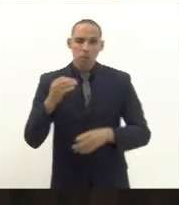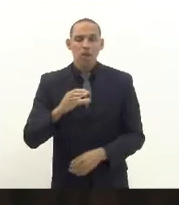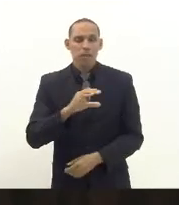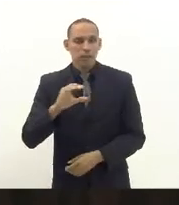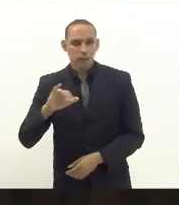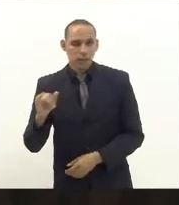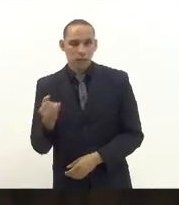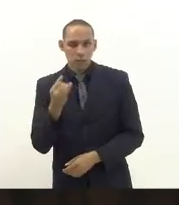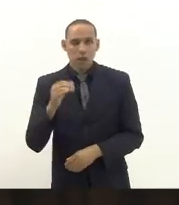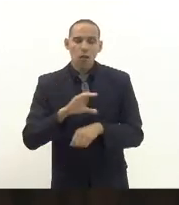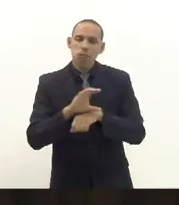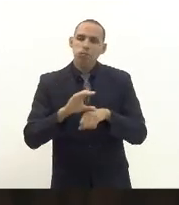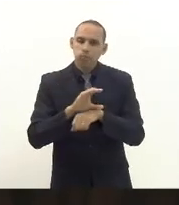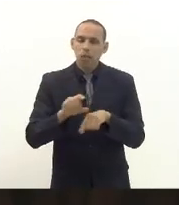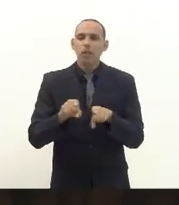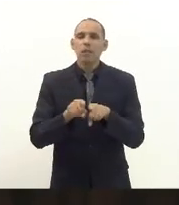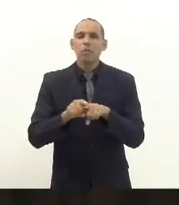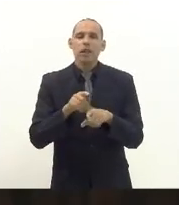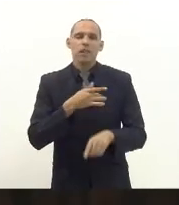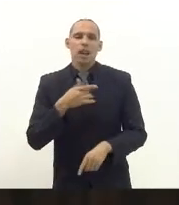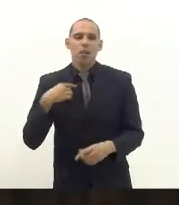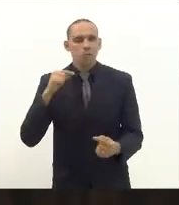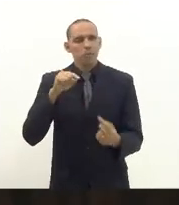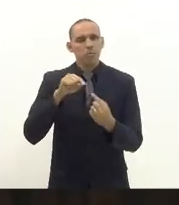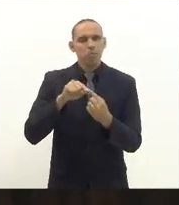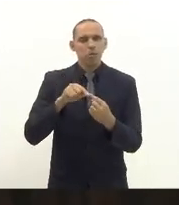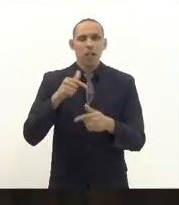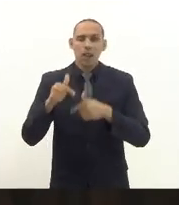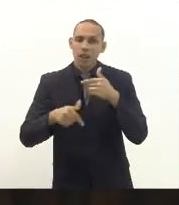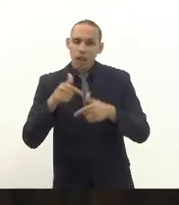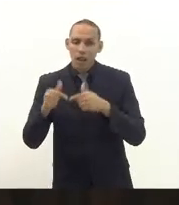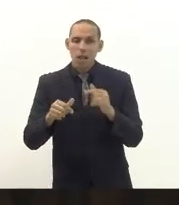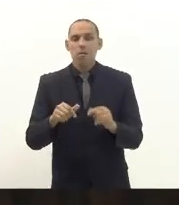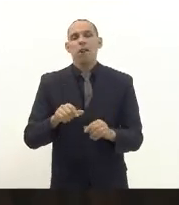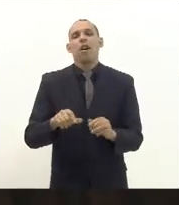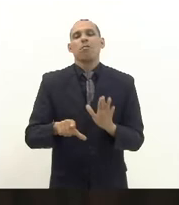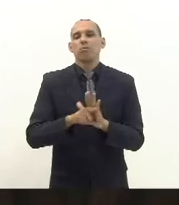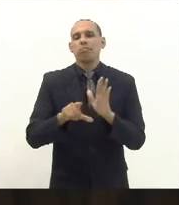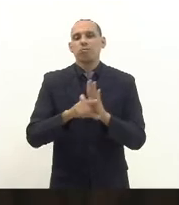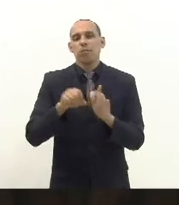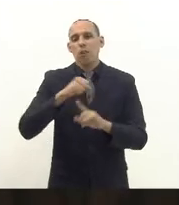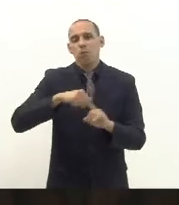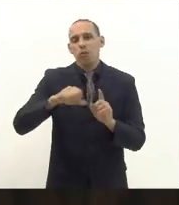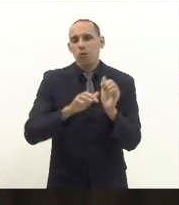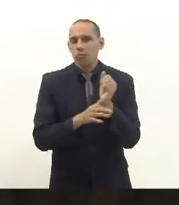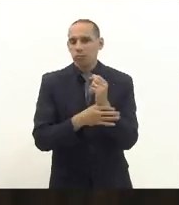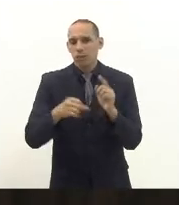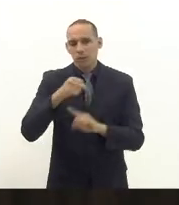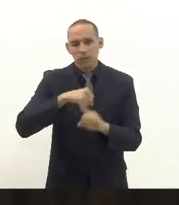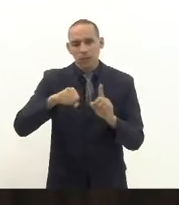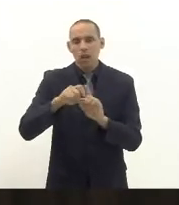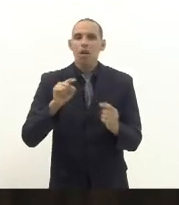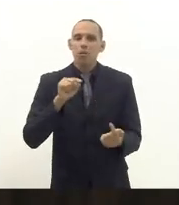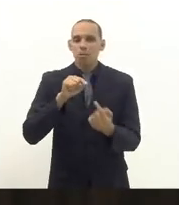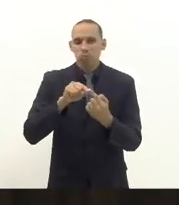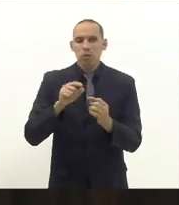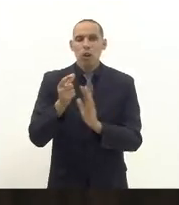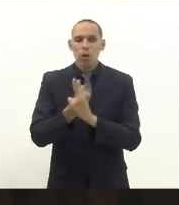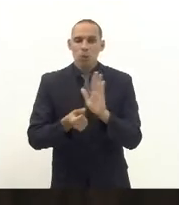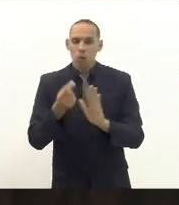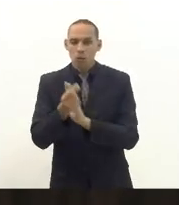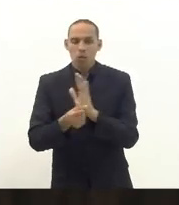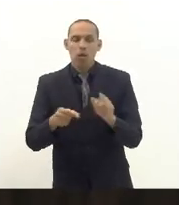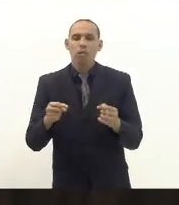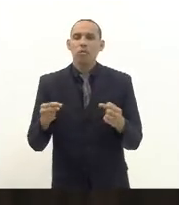construção de Justiça pela condicionalidade saúde favorável de trabalho legislação social e Seguridade Social favorável orçamento Finanças fiscalização financeira e